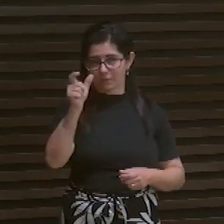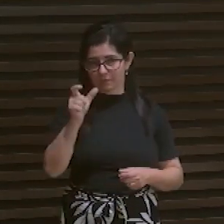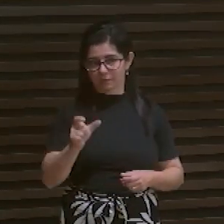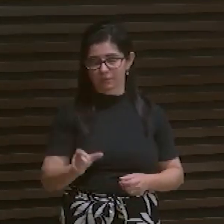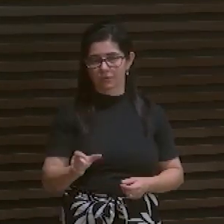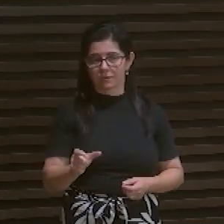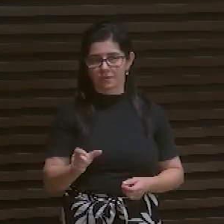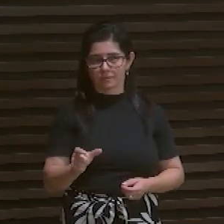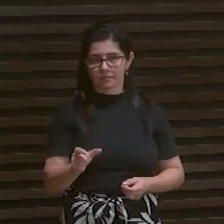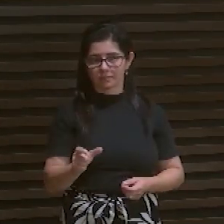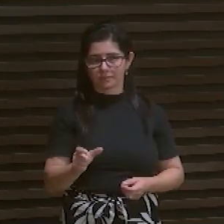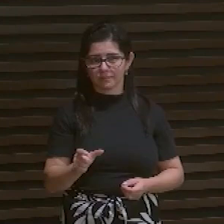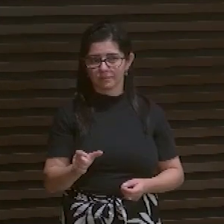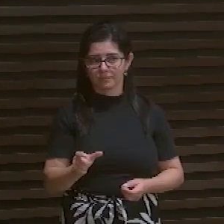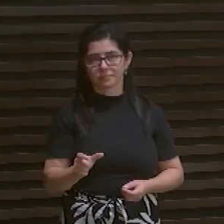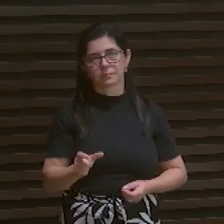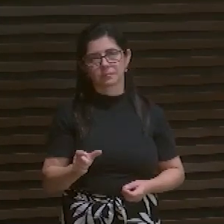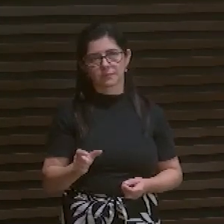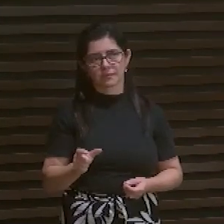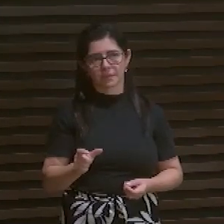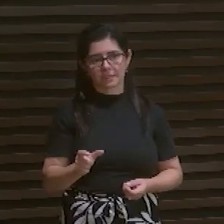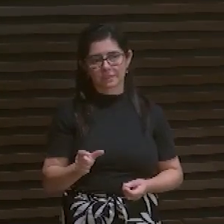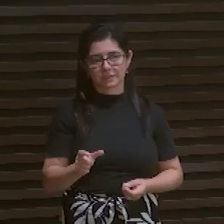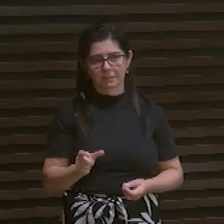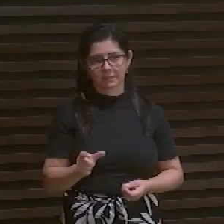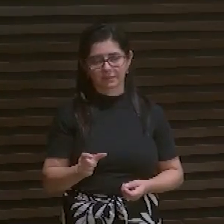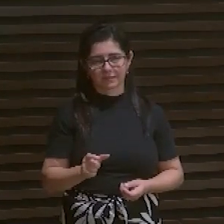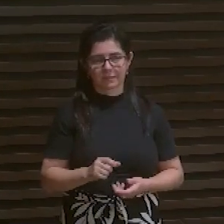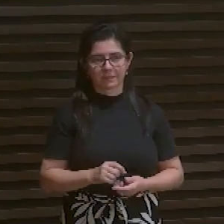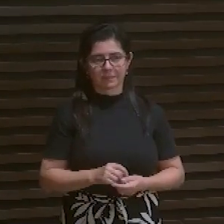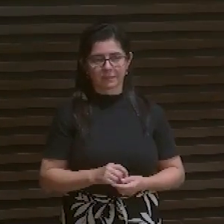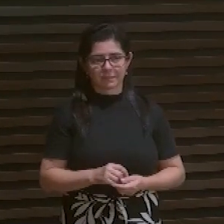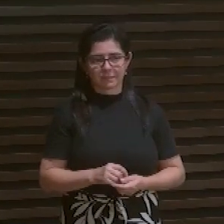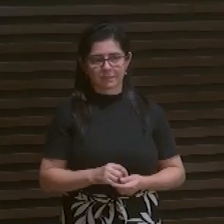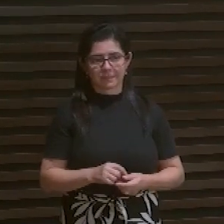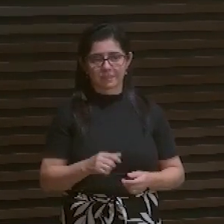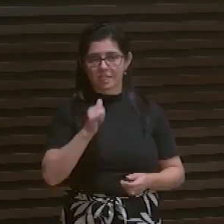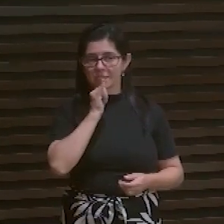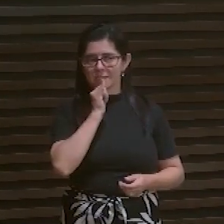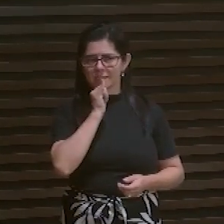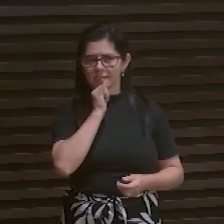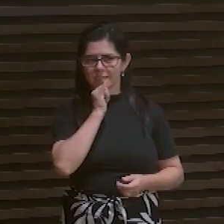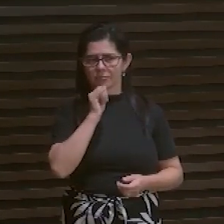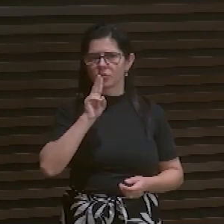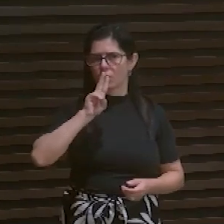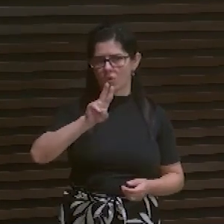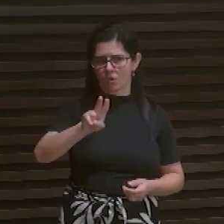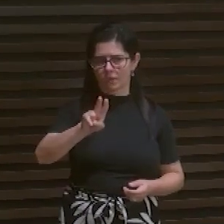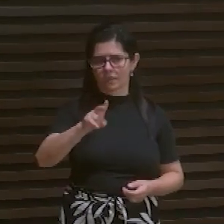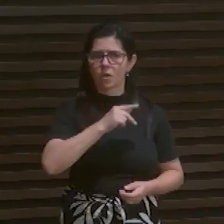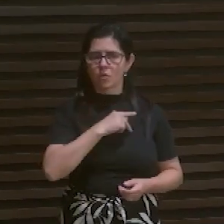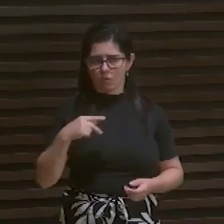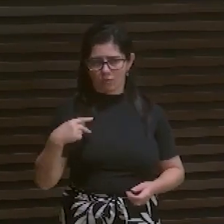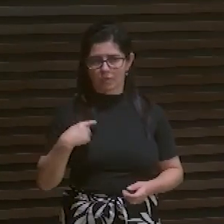da igreja é muito preciosa. Porque quando a gente olha para um pastor e fala, que pastor abençoado, esse homem de